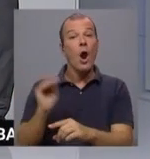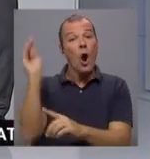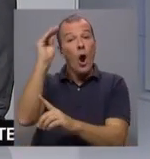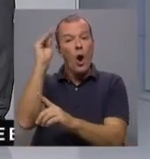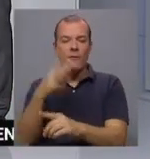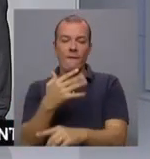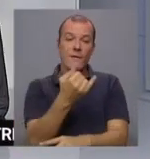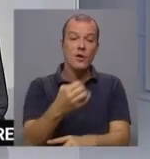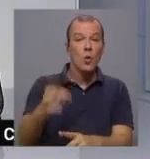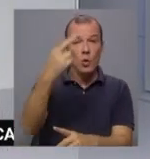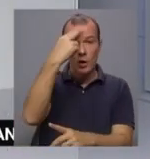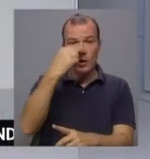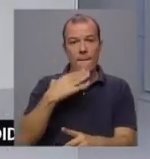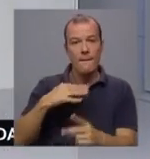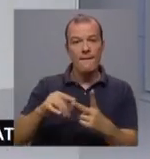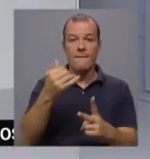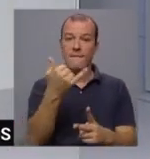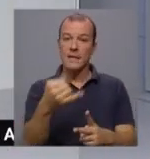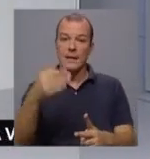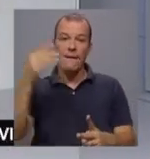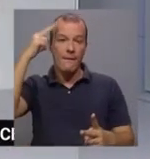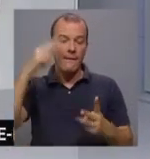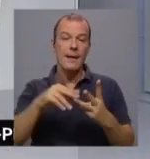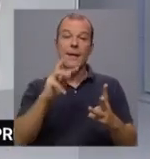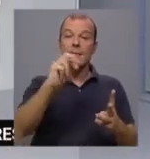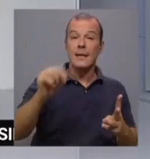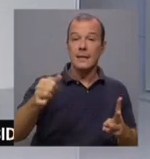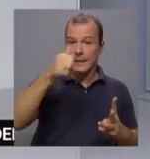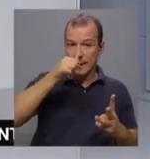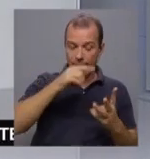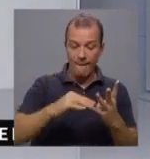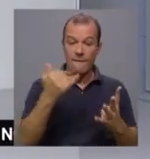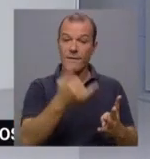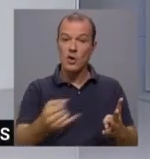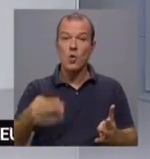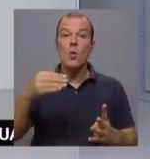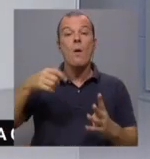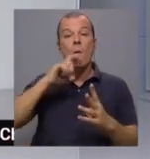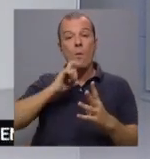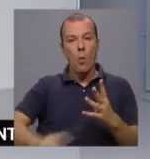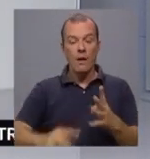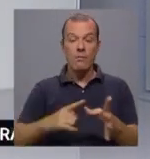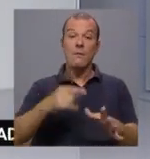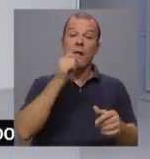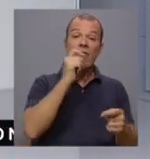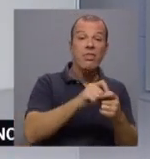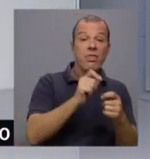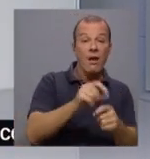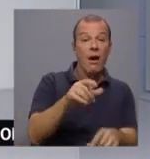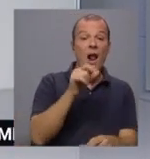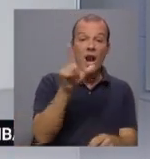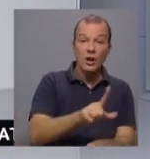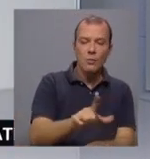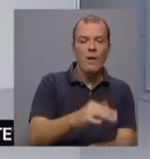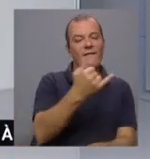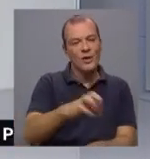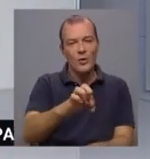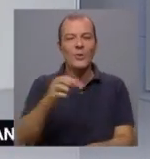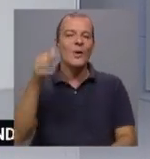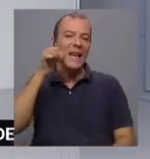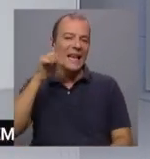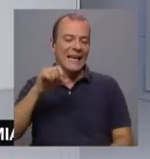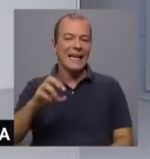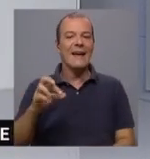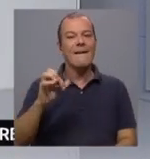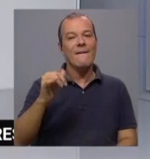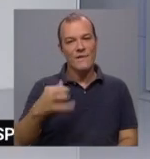para Castelo Branco, 27 para Porto Alegre, 30 para Santarém, 21 para a Guarda, no litoral 28 para Lisboa e 22 para Leiria, 24